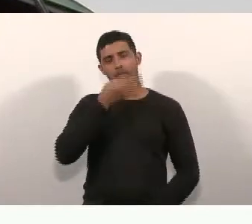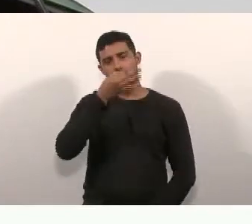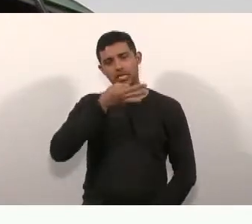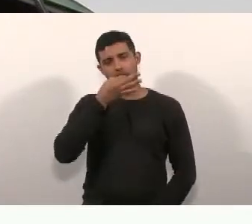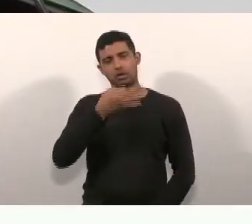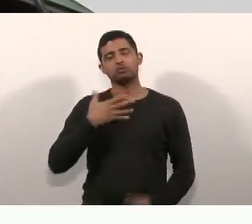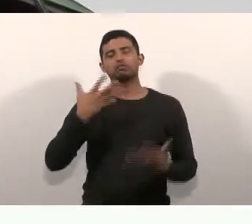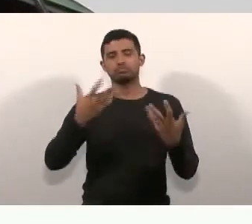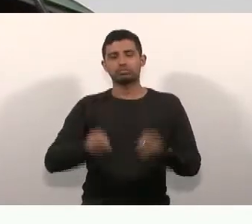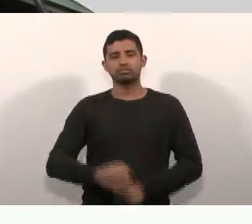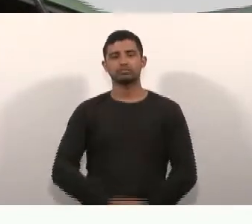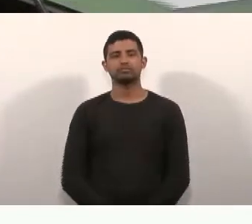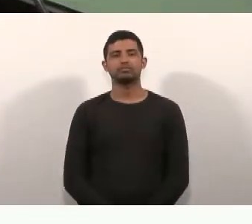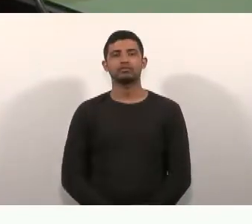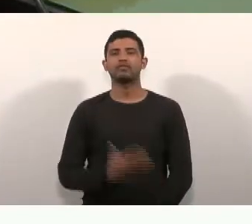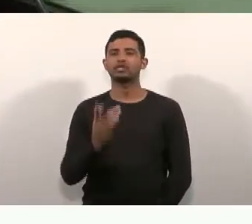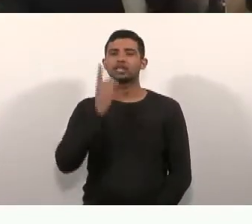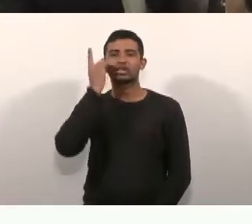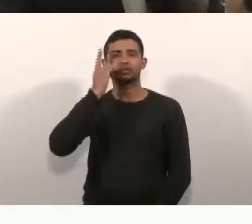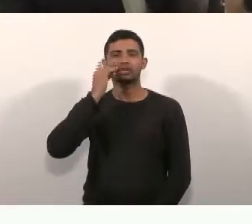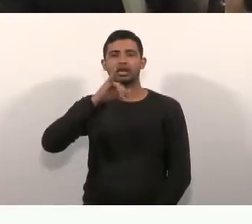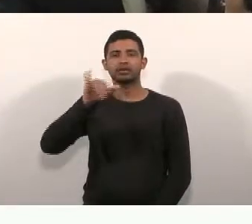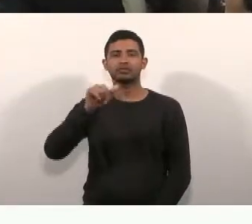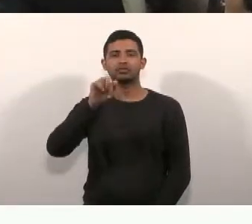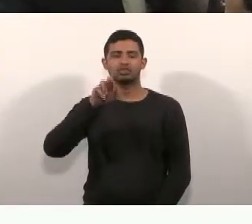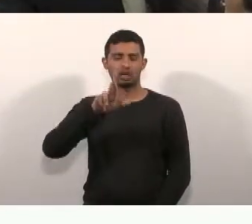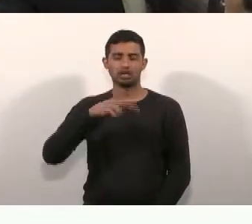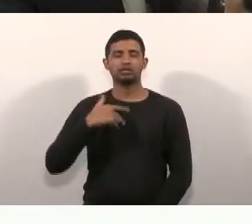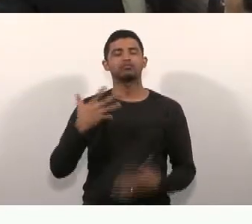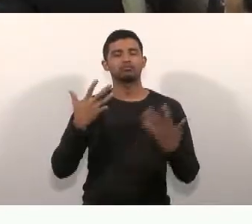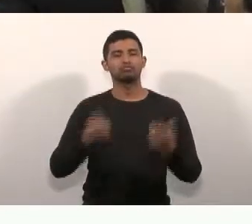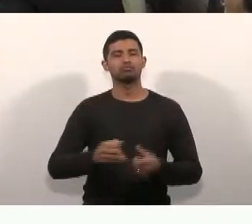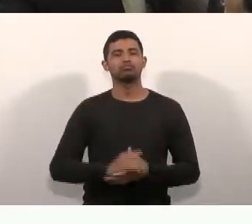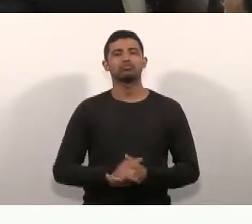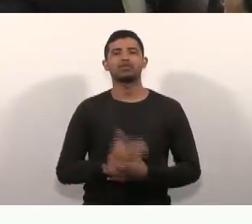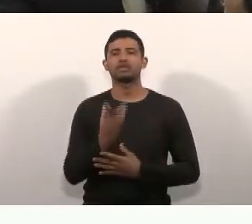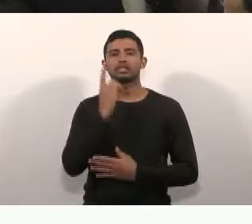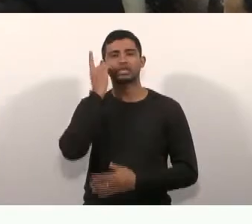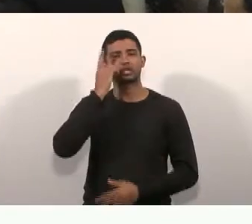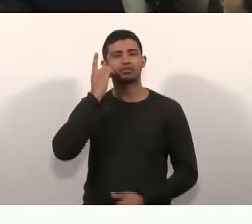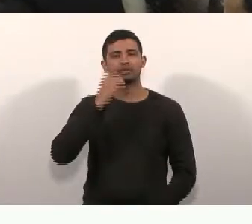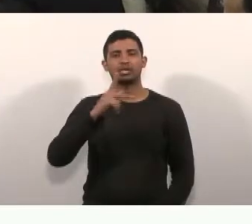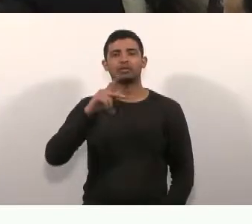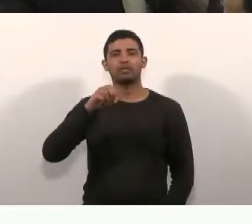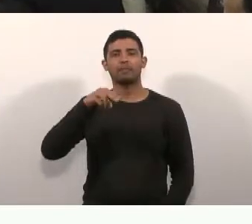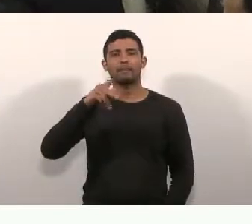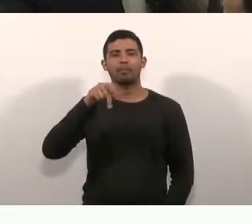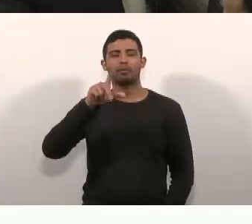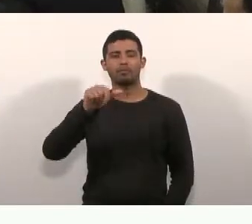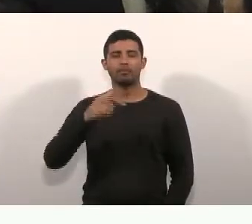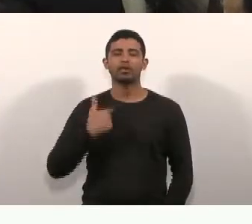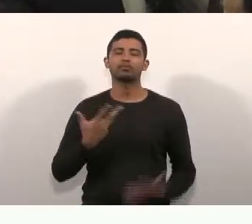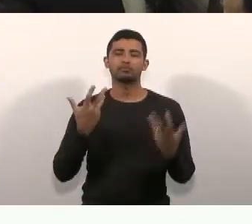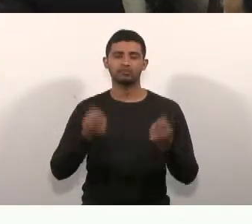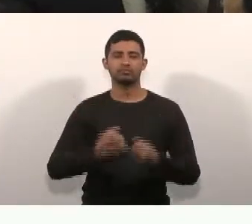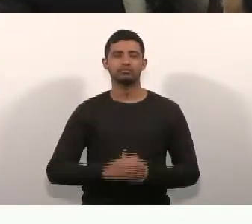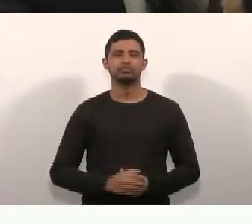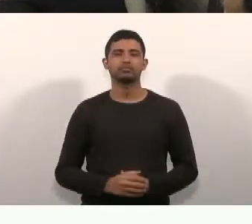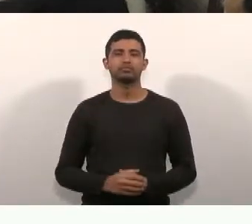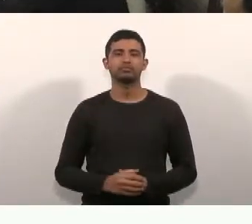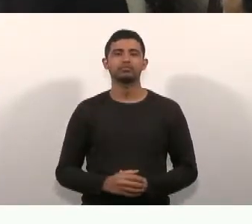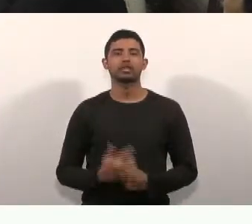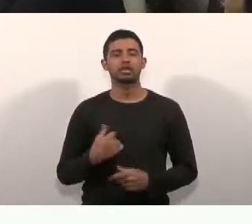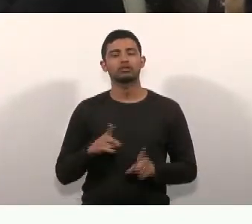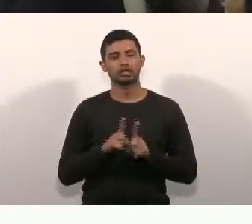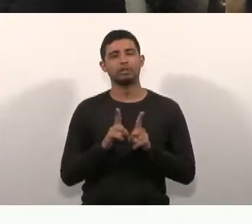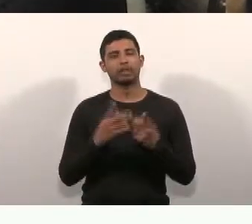favorável. Como vota o deputado Jair Bittencourt? Favorável. Como vota o deputado Thiago Pampolha? Favorável. Eu também